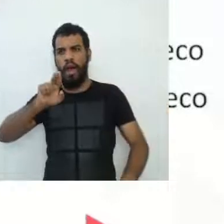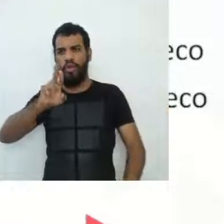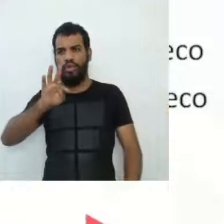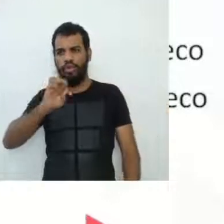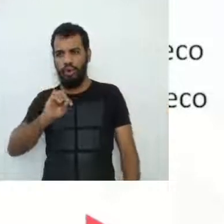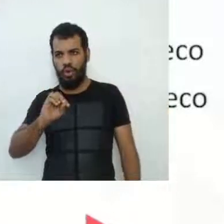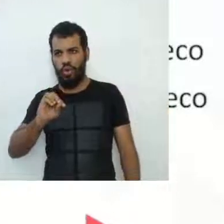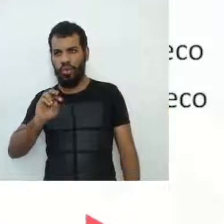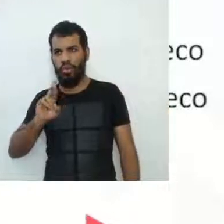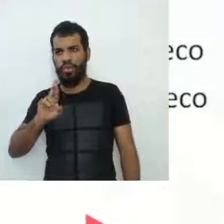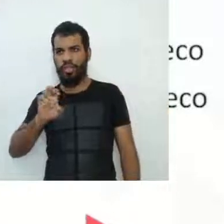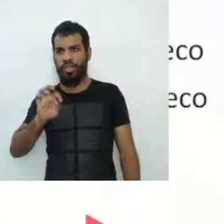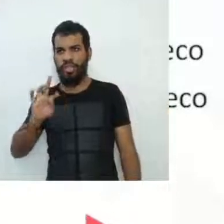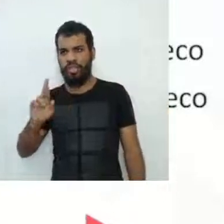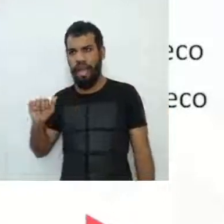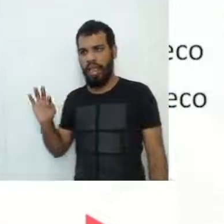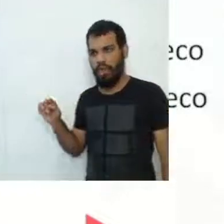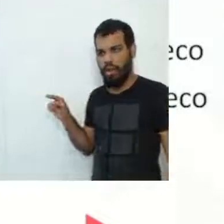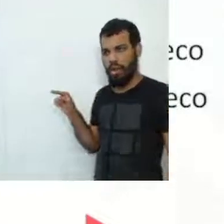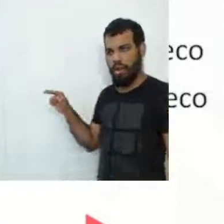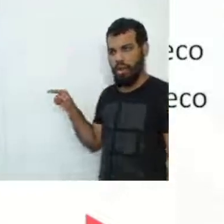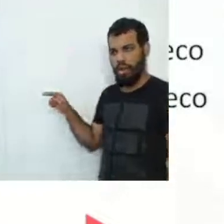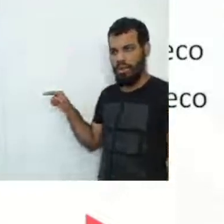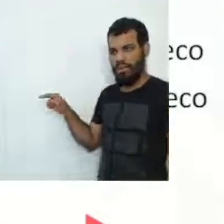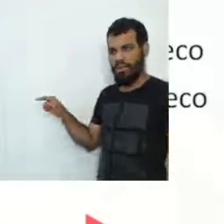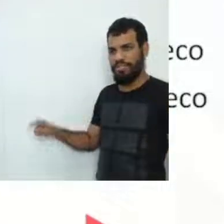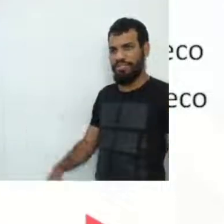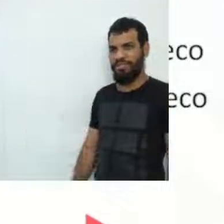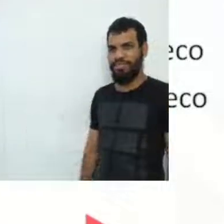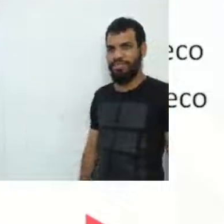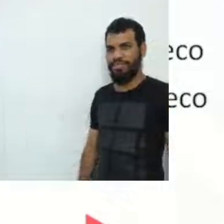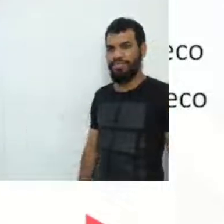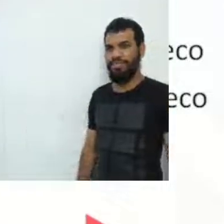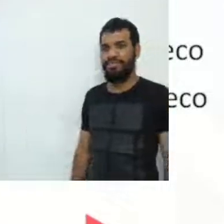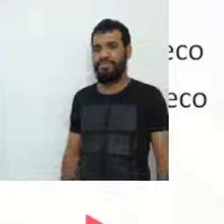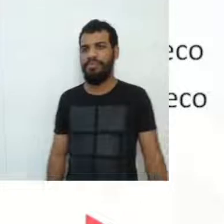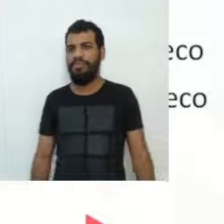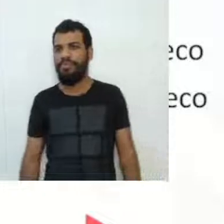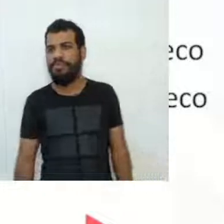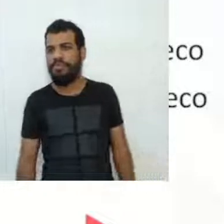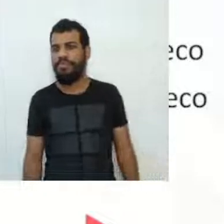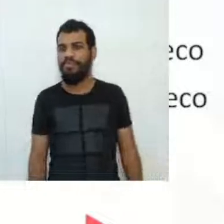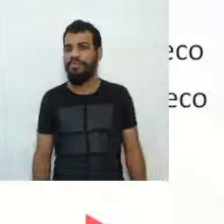R. Antissocial, retira o hífen, dobra-se o S.